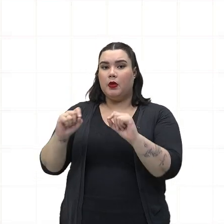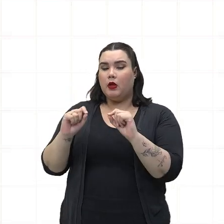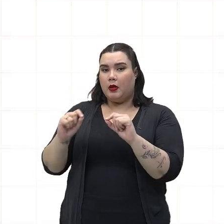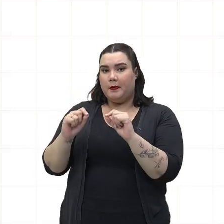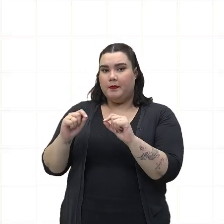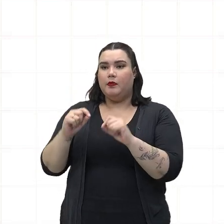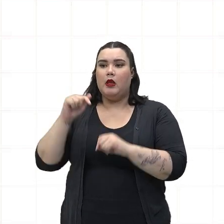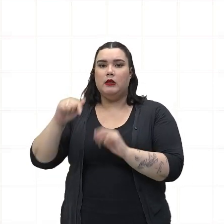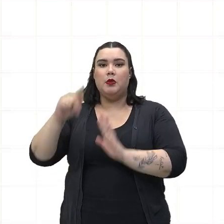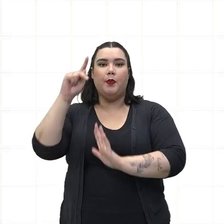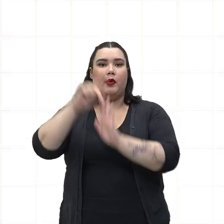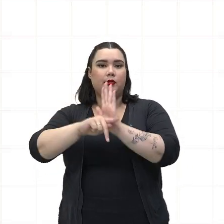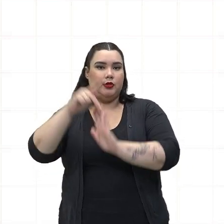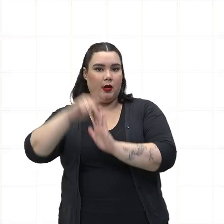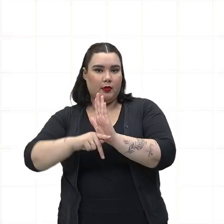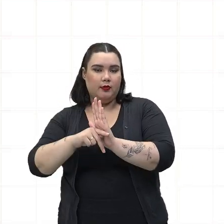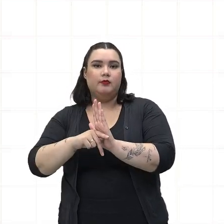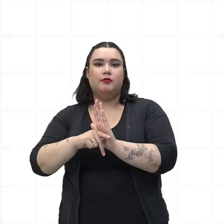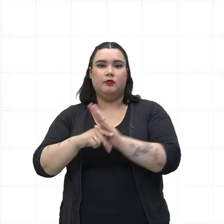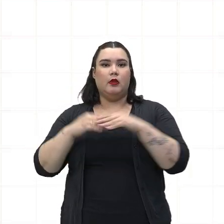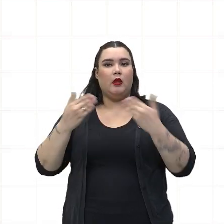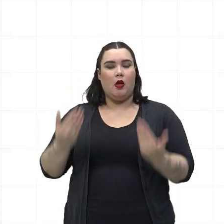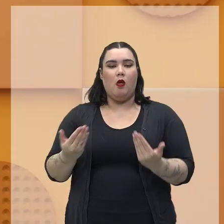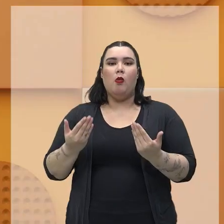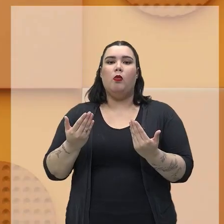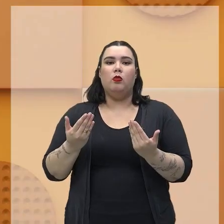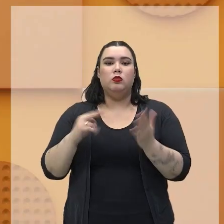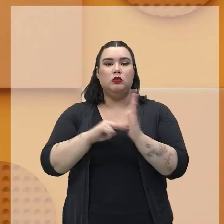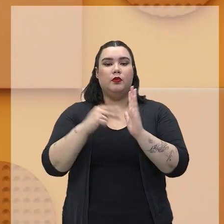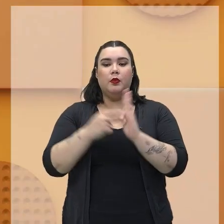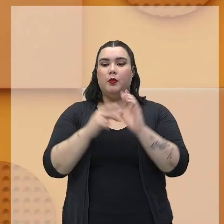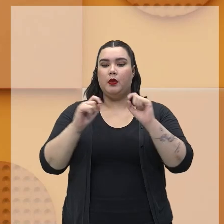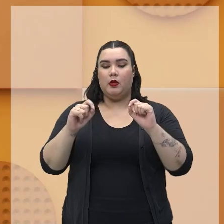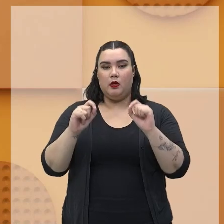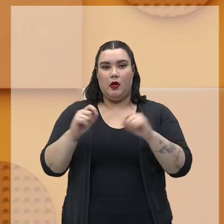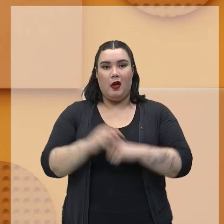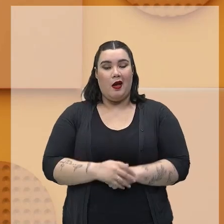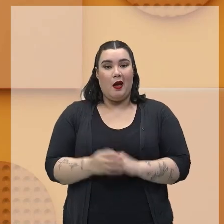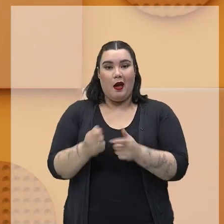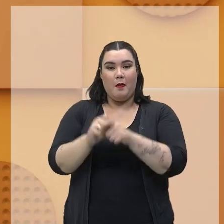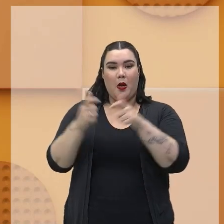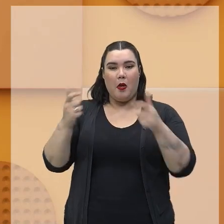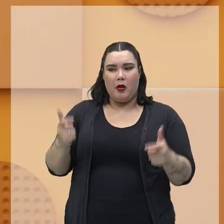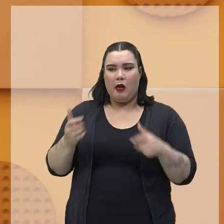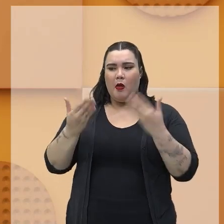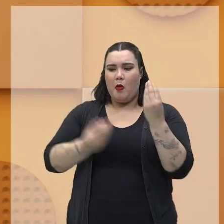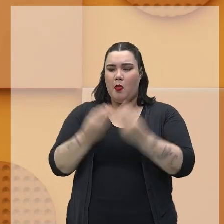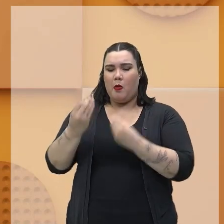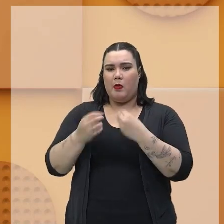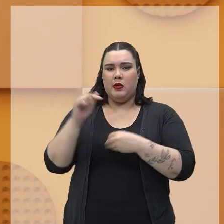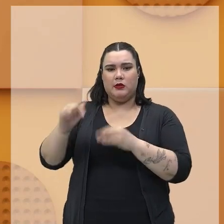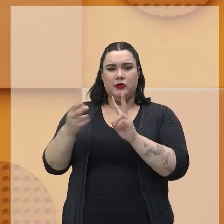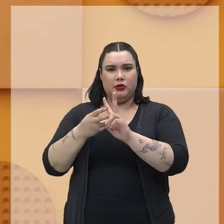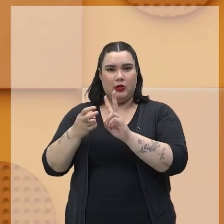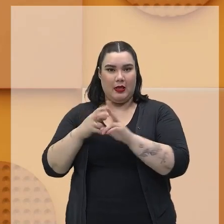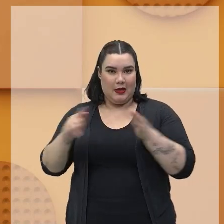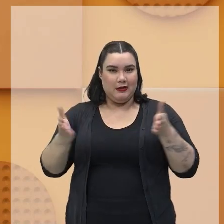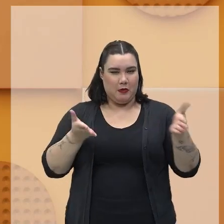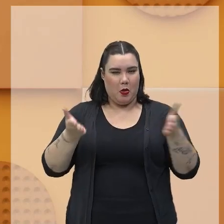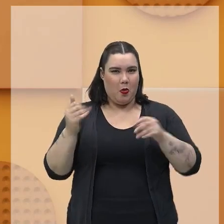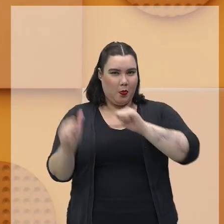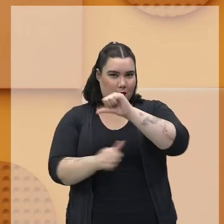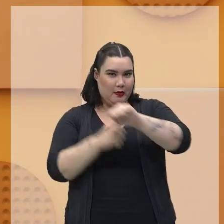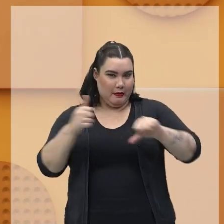desse projeto. Muitos julgavam os indígenas nesse momento de passagem do período imperial para o